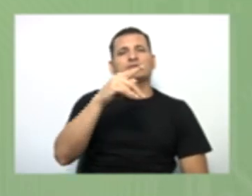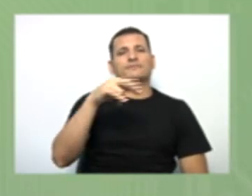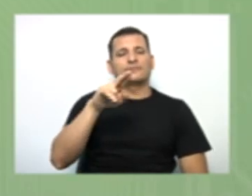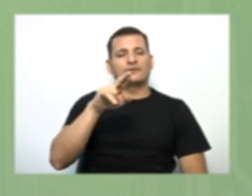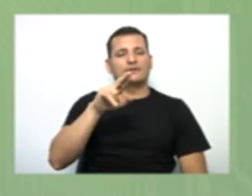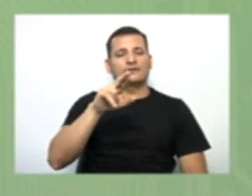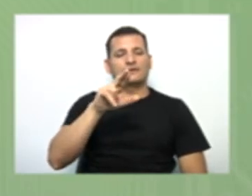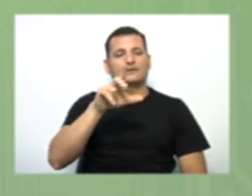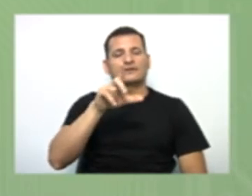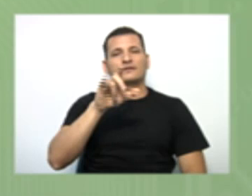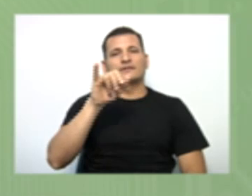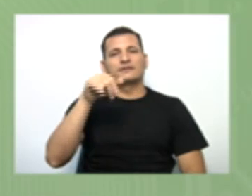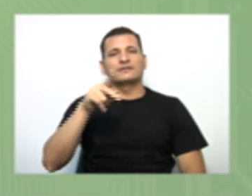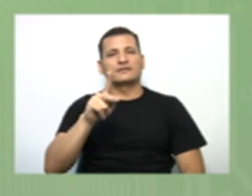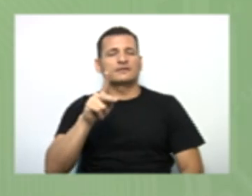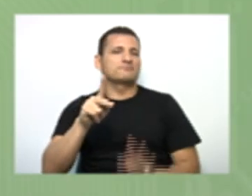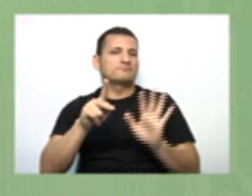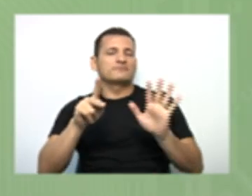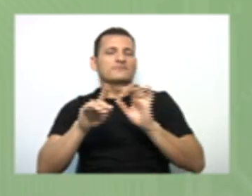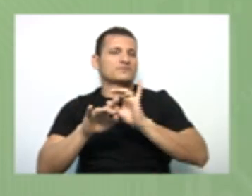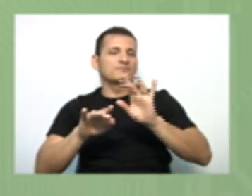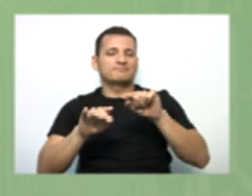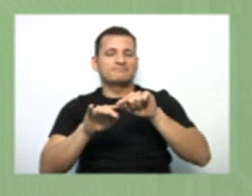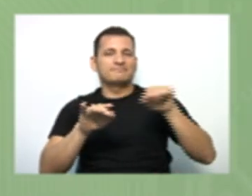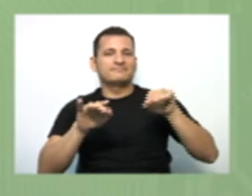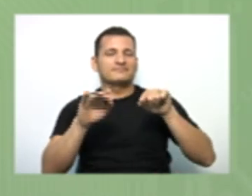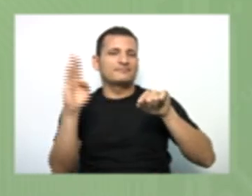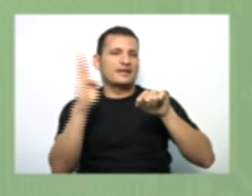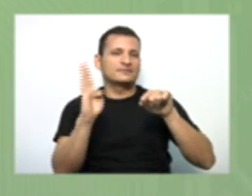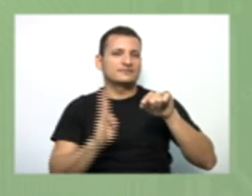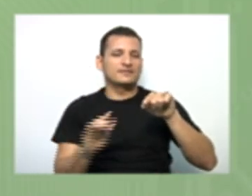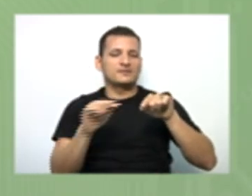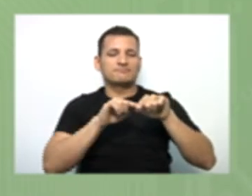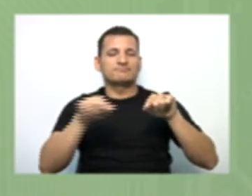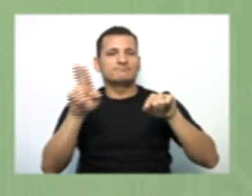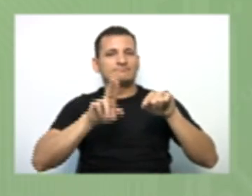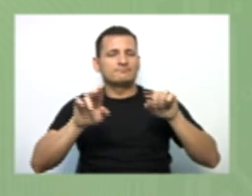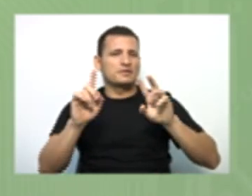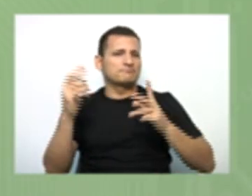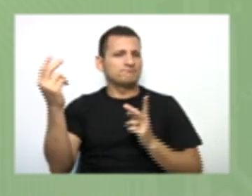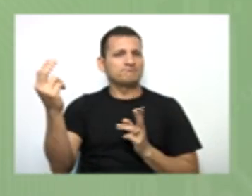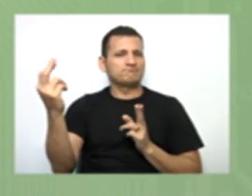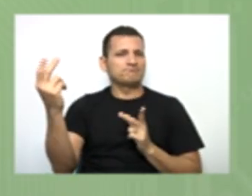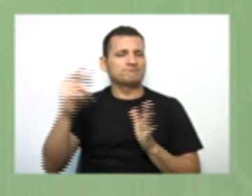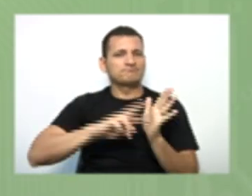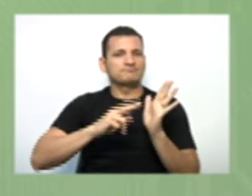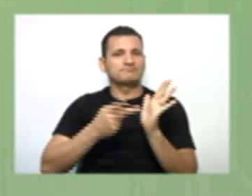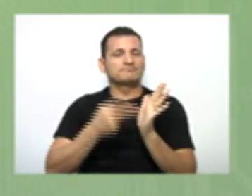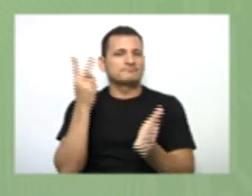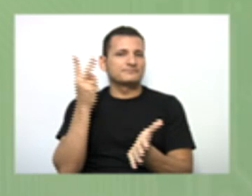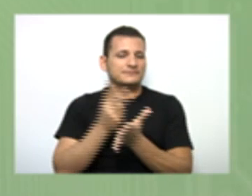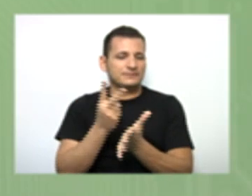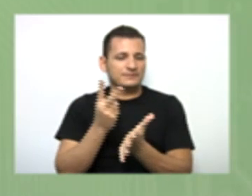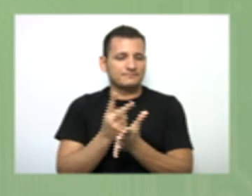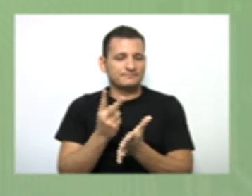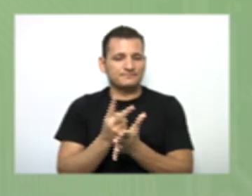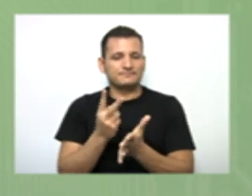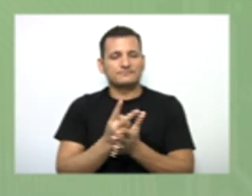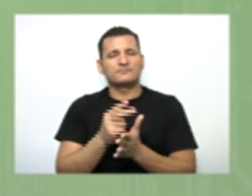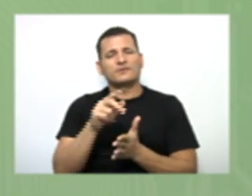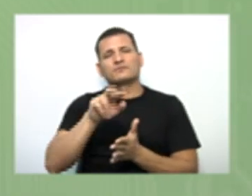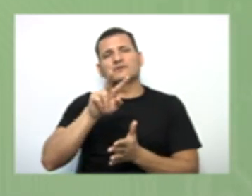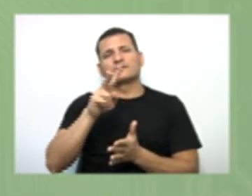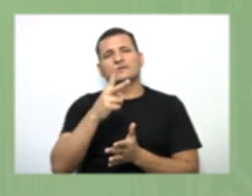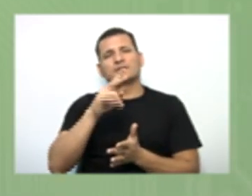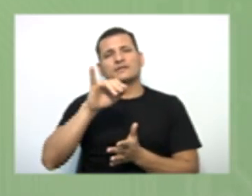só abrasileirou-se a palavra hiperlink, mas eles significam a mesma coisa. Então, hiperlink é uma